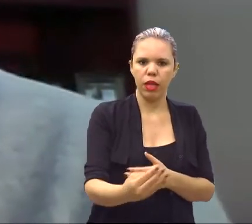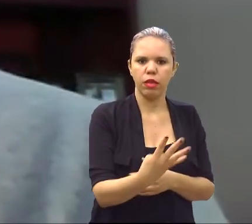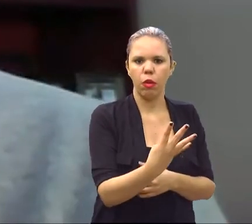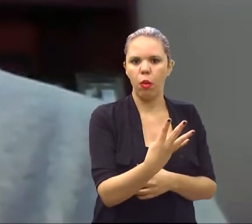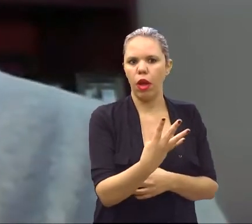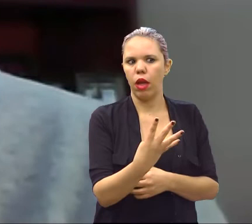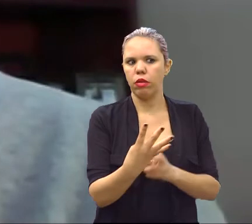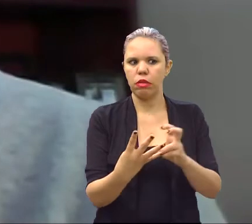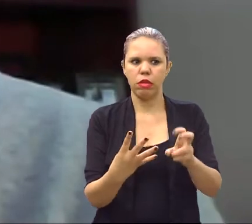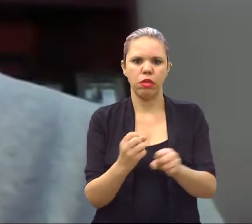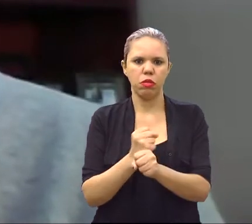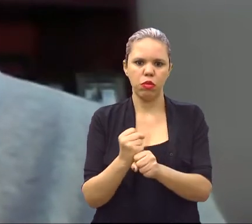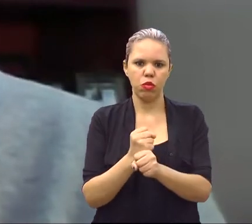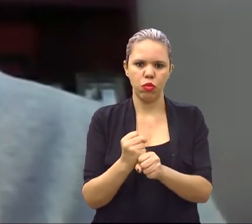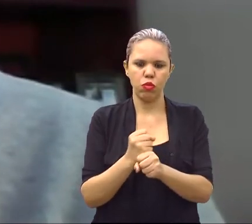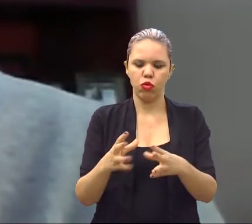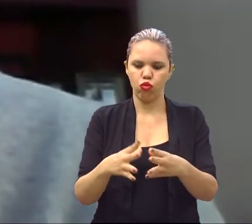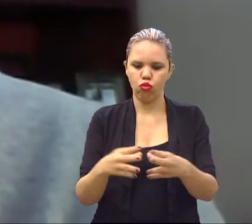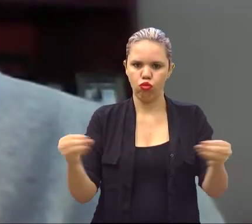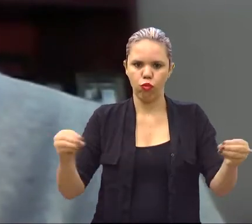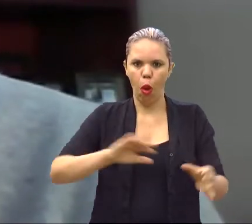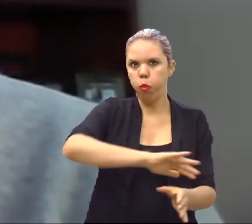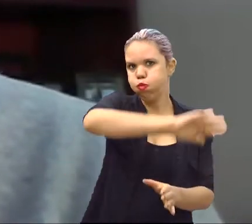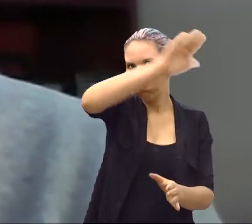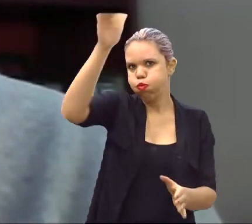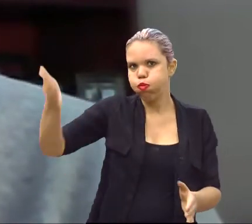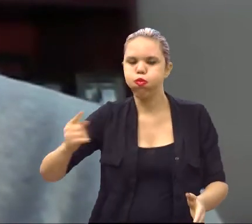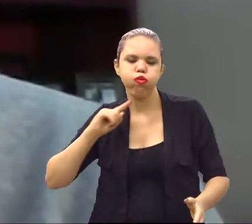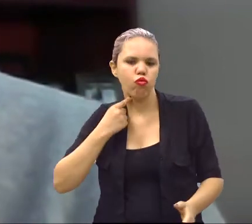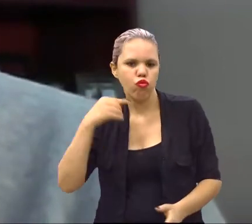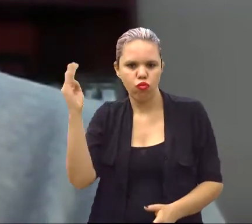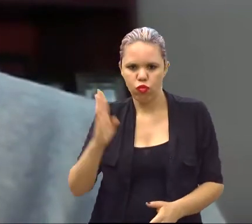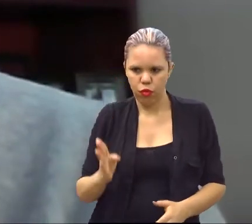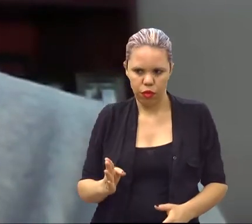por mais 4, 5 anos para eliminar totalmente os lixões no Brasil.